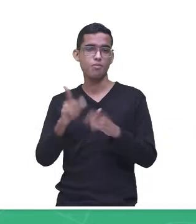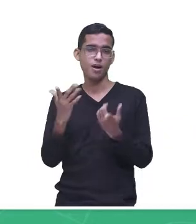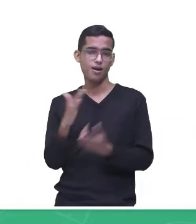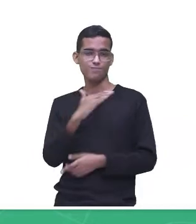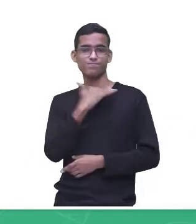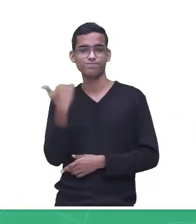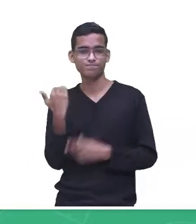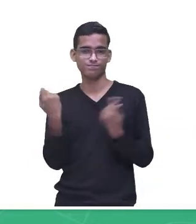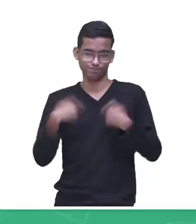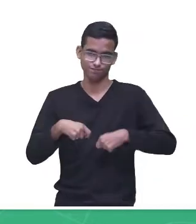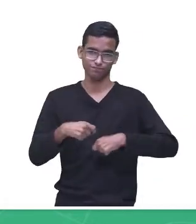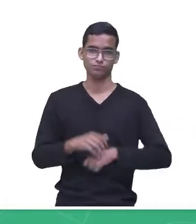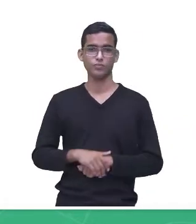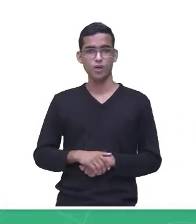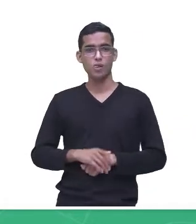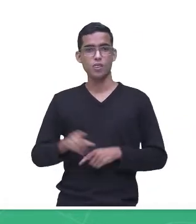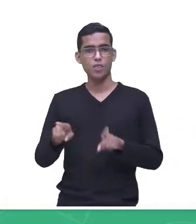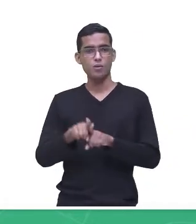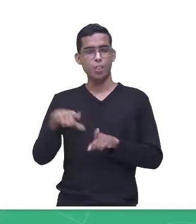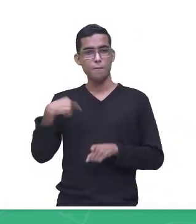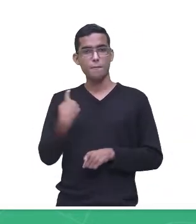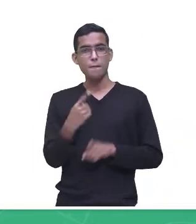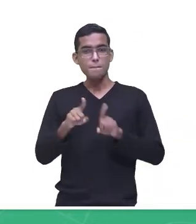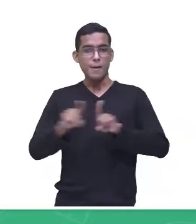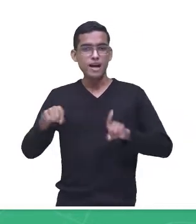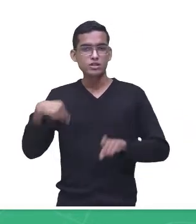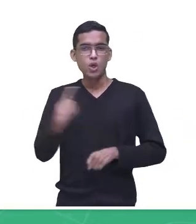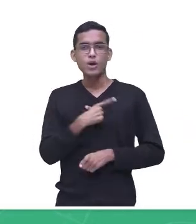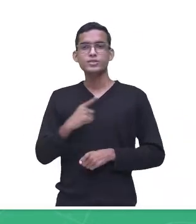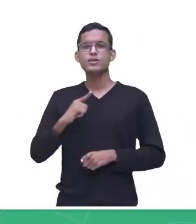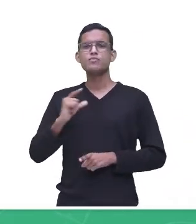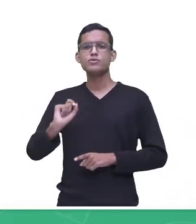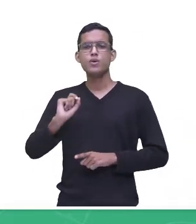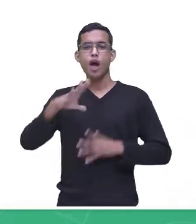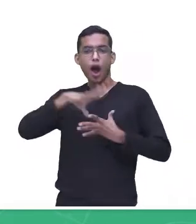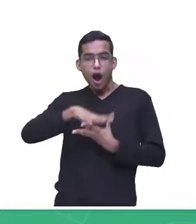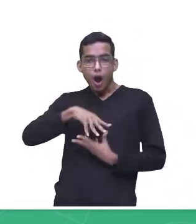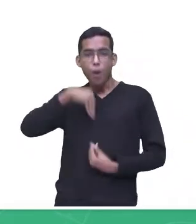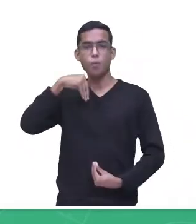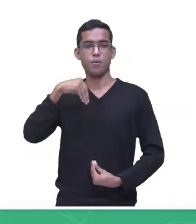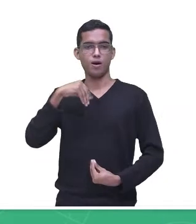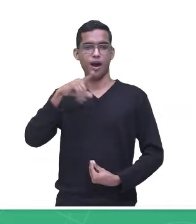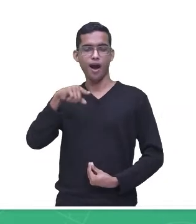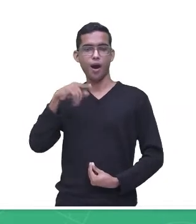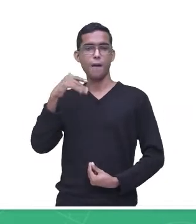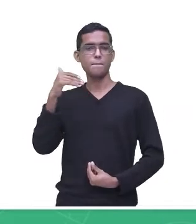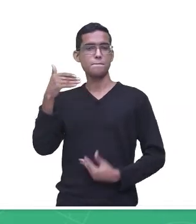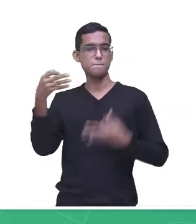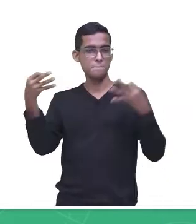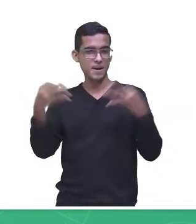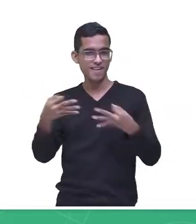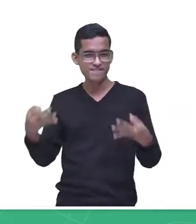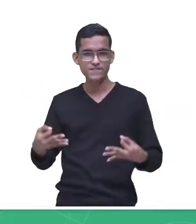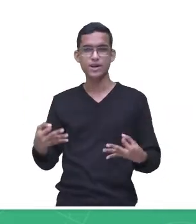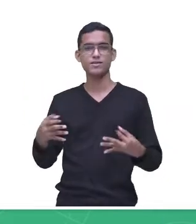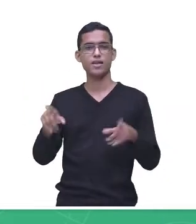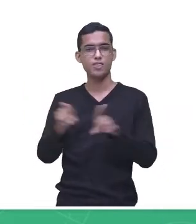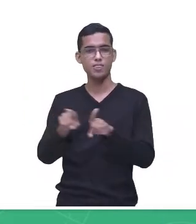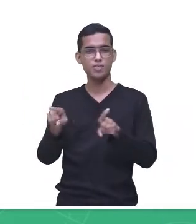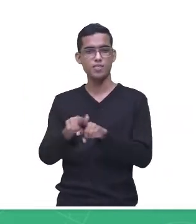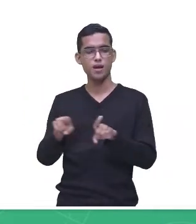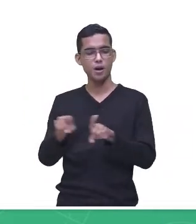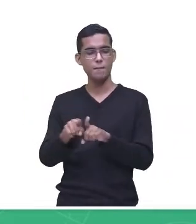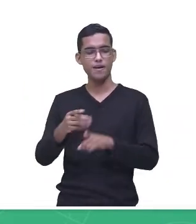uma alma que é imaterial, ela é perfeita e é imortal. Portanto, nós temos o corpo mortal, a